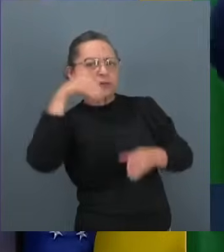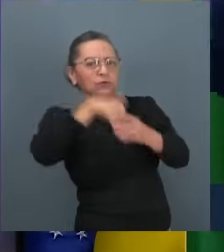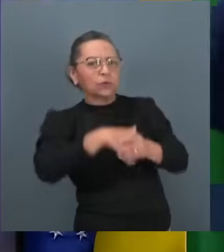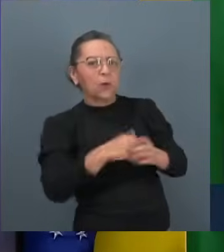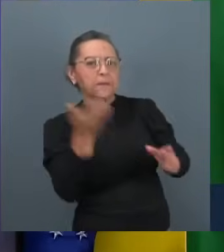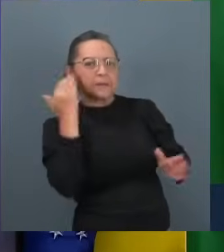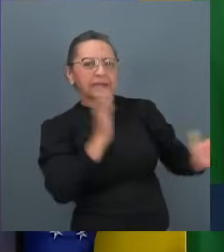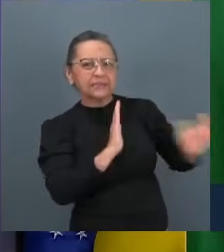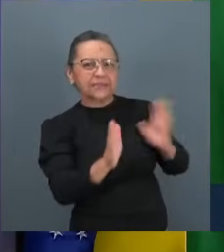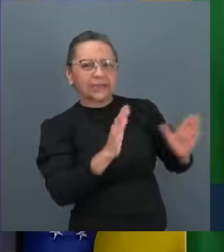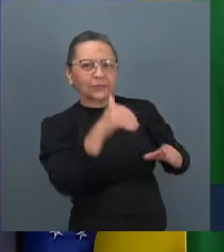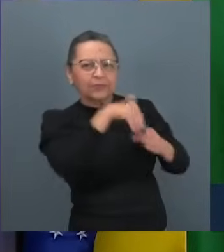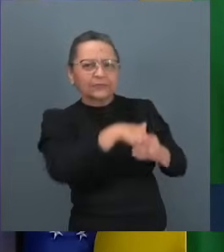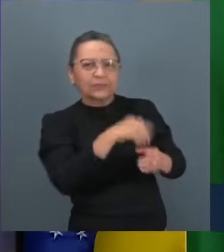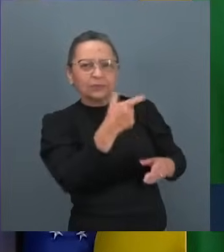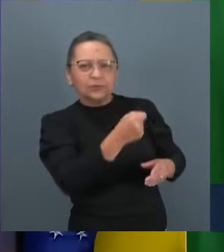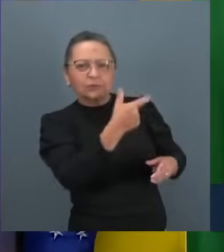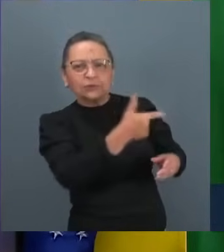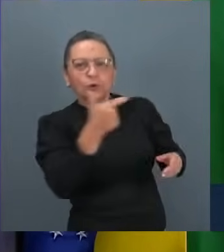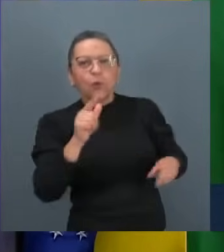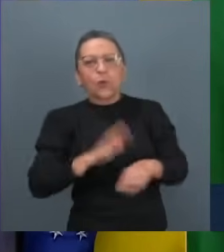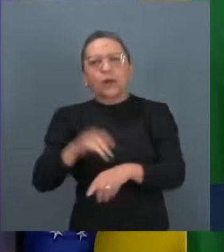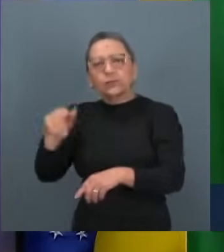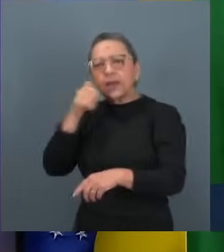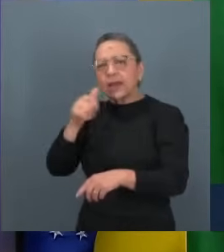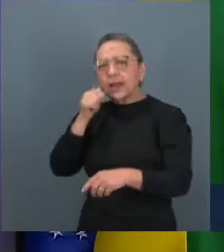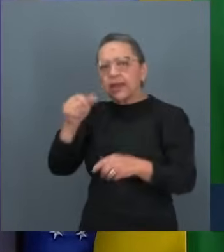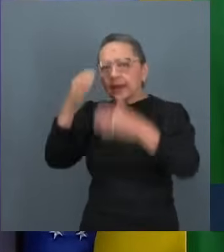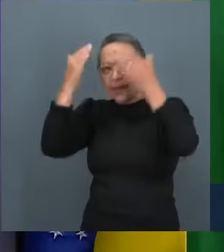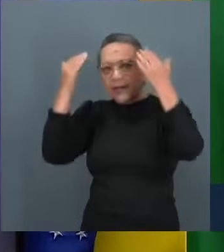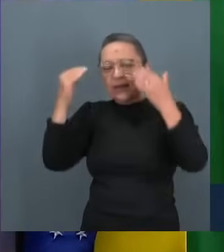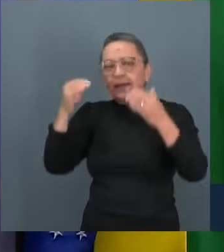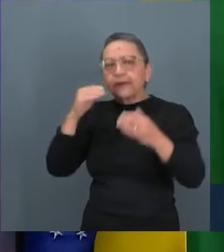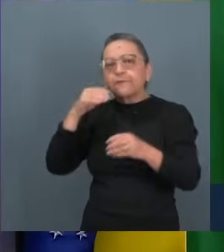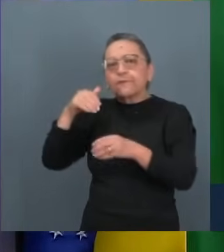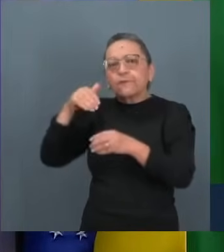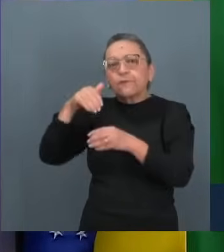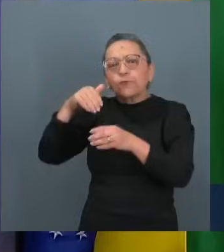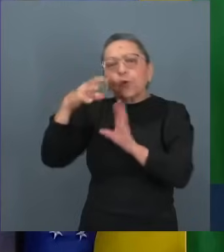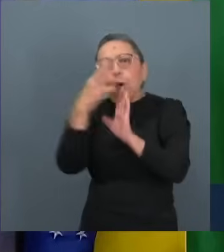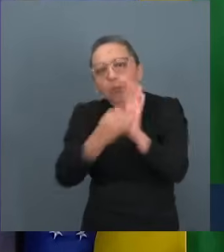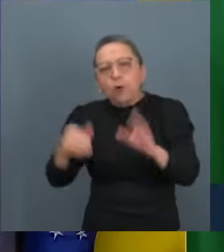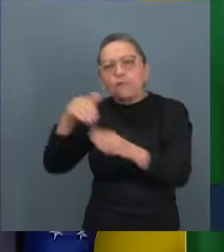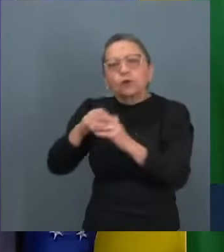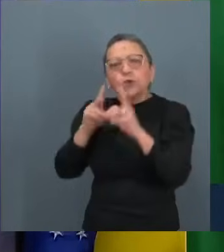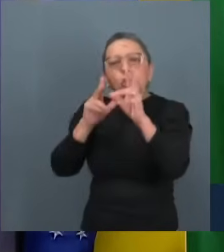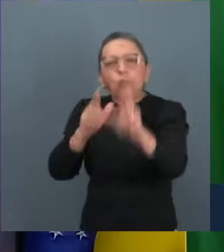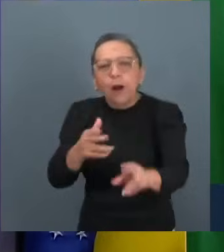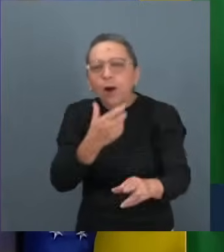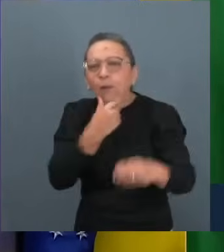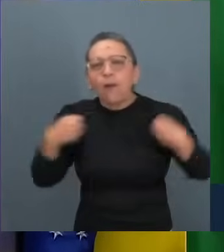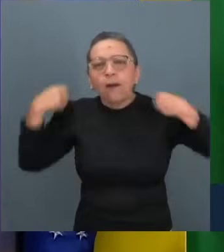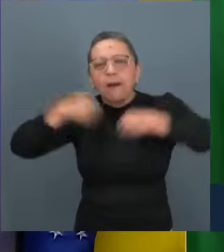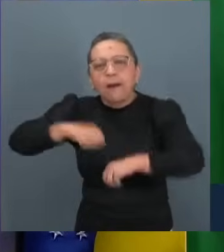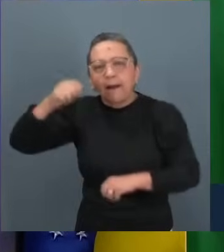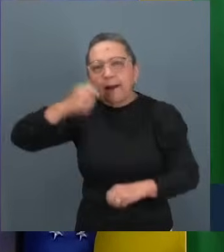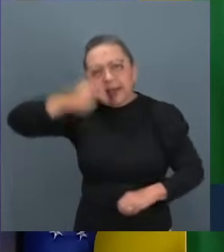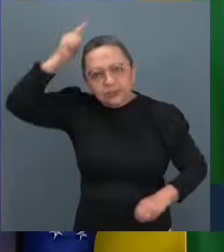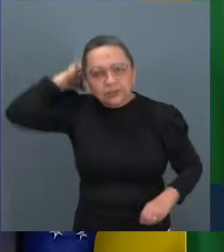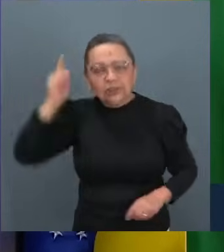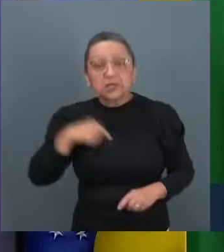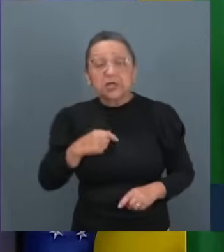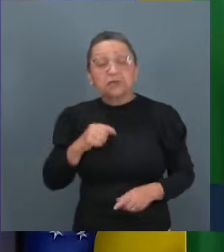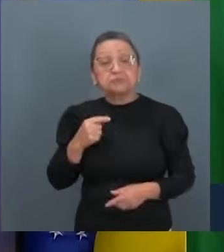de 2022, quando ela seguiu o voto de Alexandre de Moraes, que simplesmente promoveu